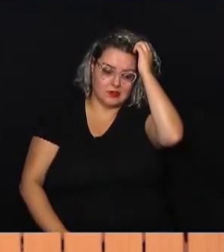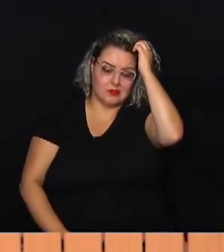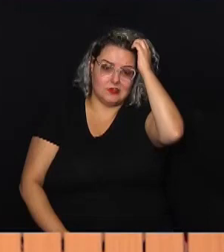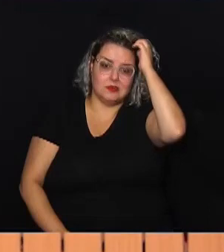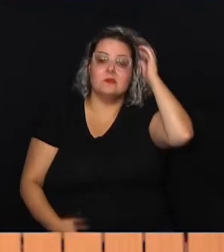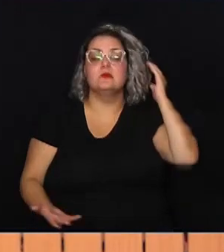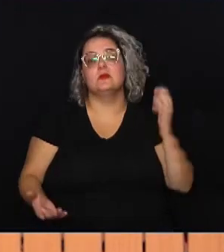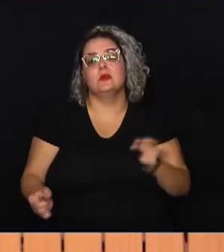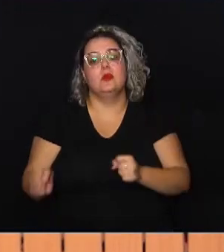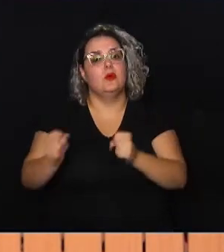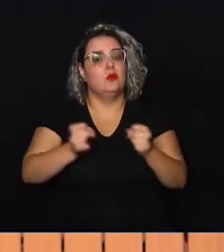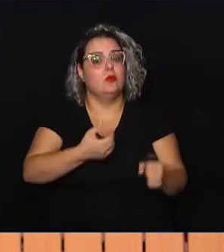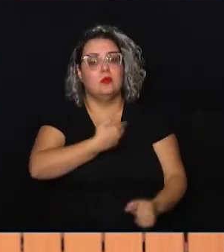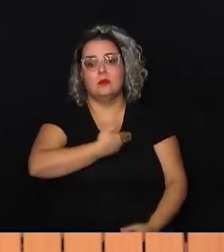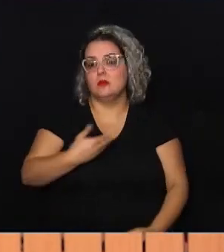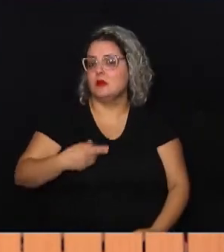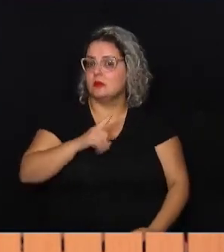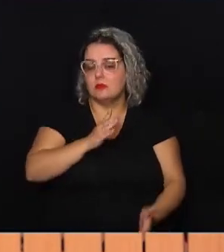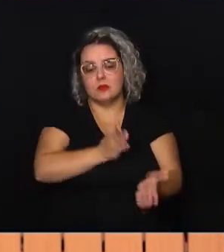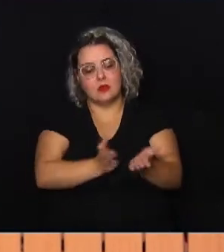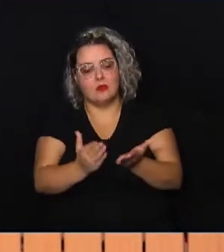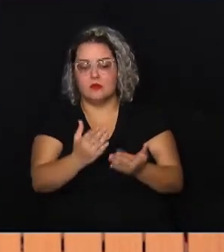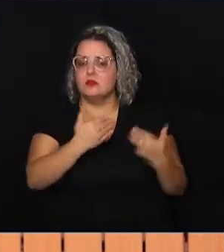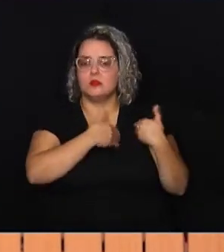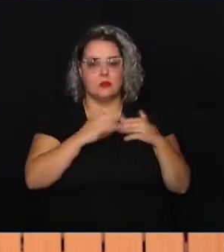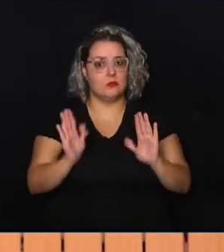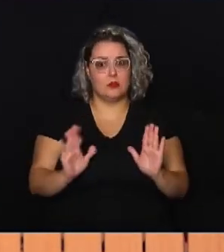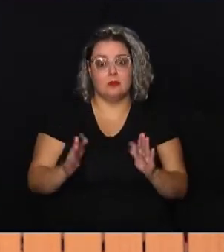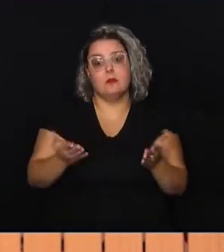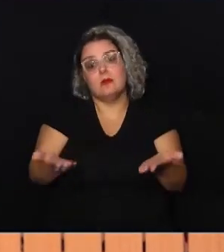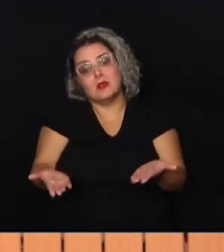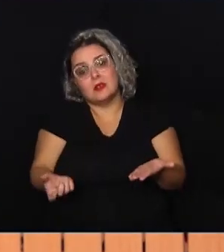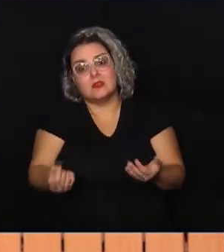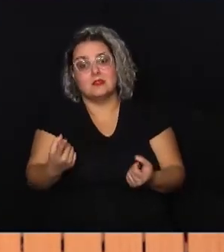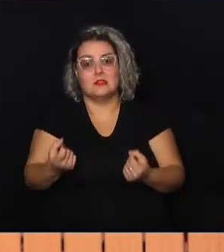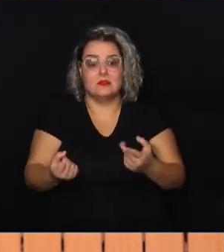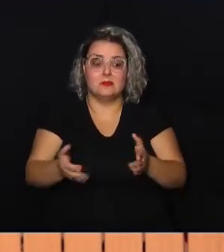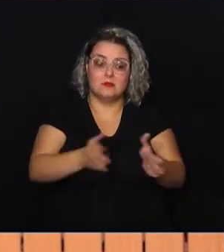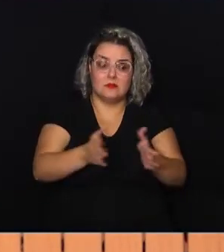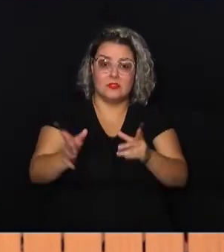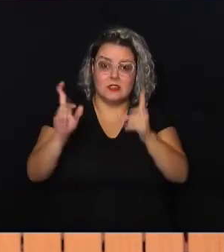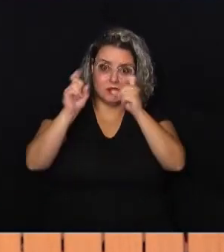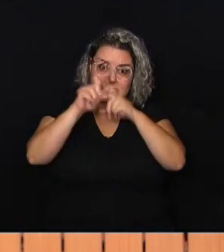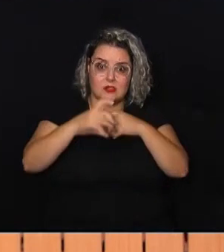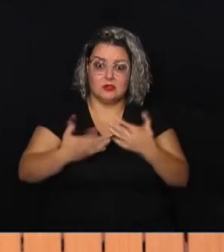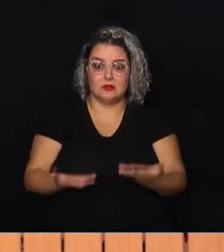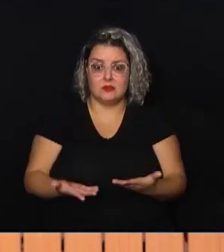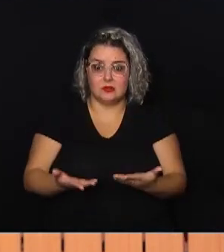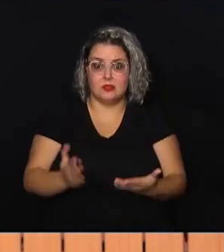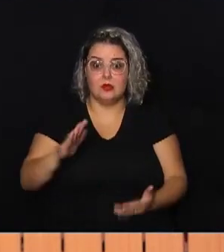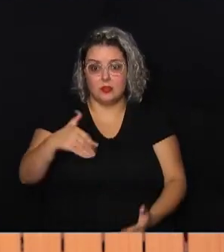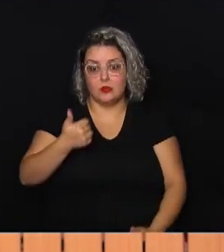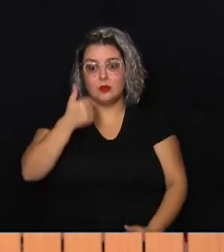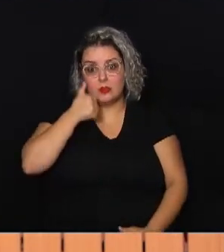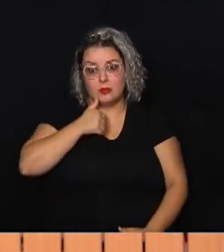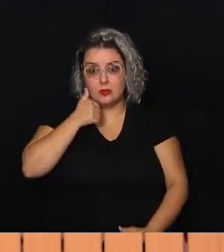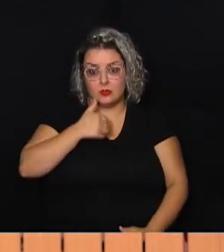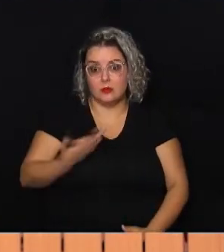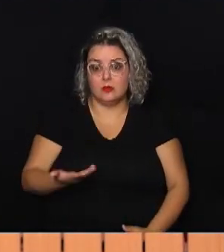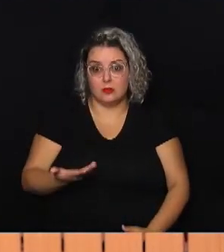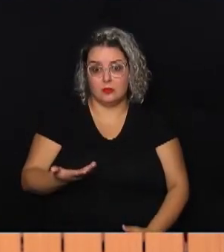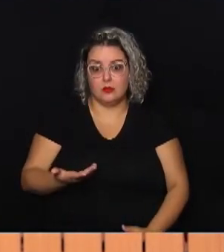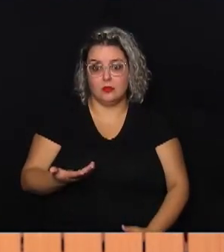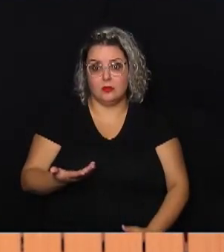poder público não está fugindo de sua responsabilidade. Agora, são situações muito difíceis. Quanto à moça que foi operada, eu